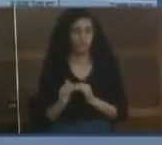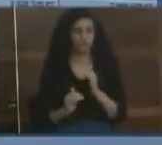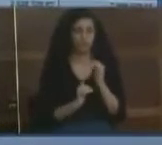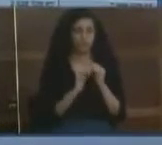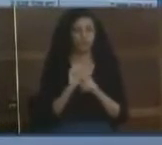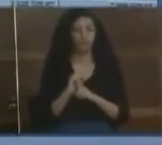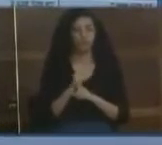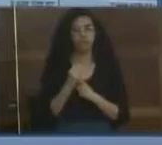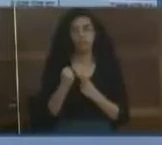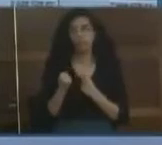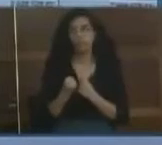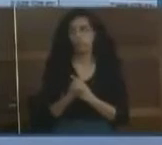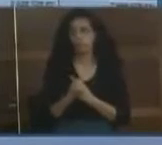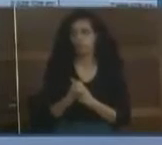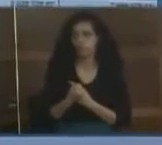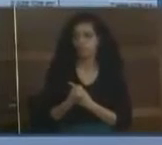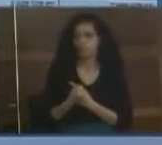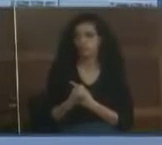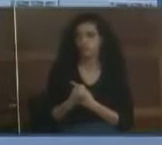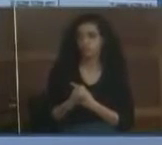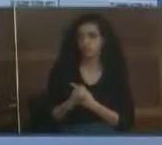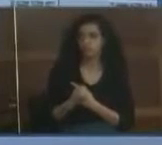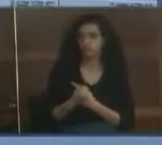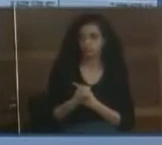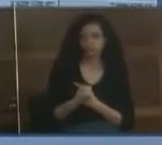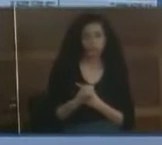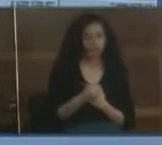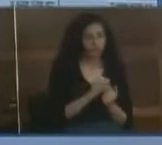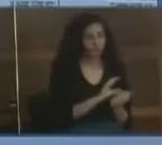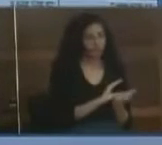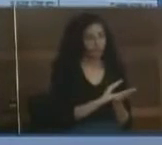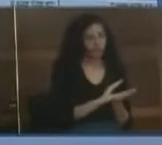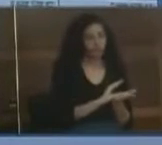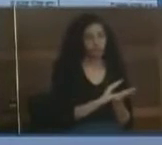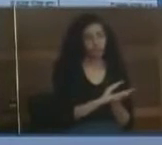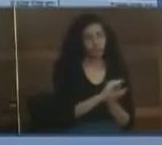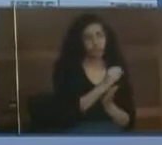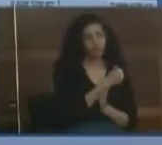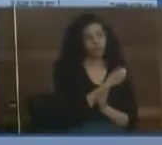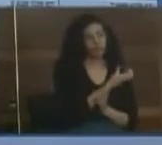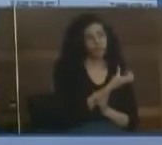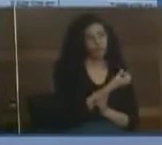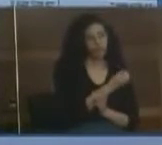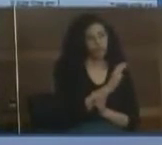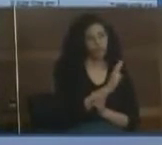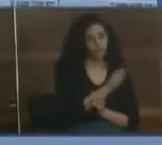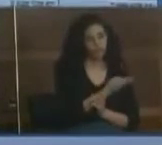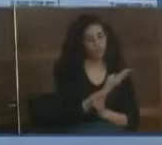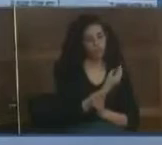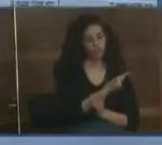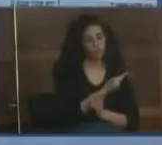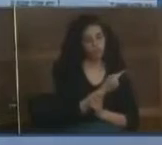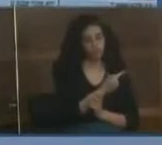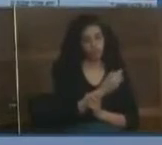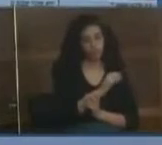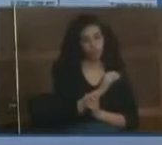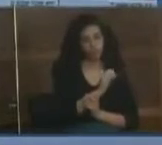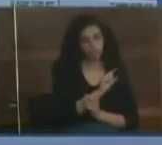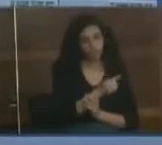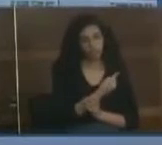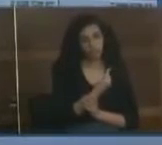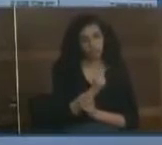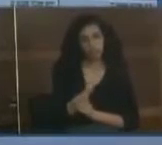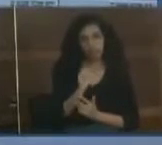social e promoção da cidadania despesa orçada atualizada de 16 milhões e duzentos mil reais